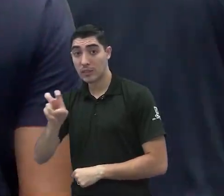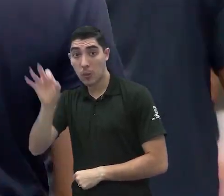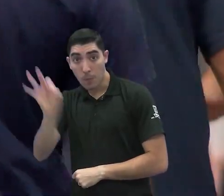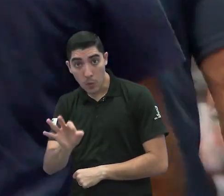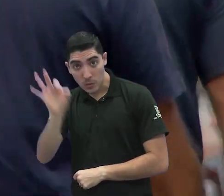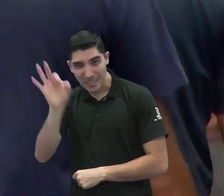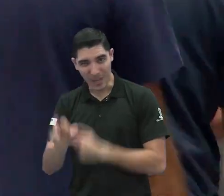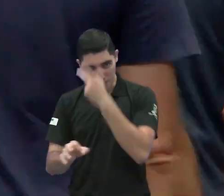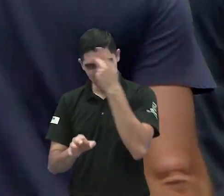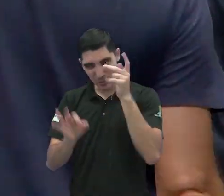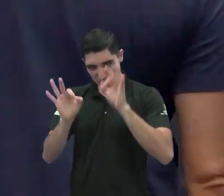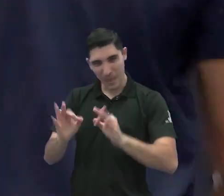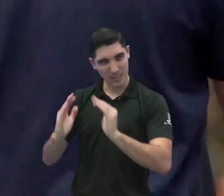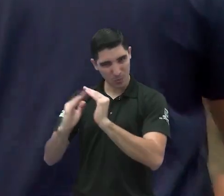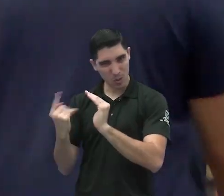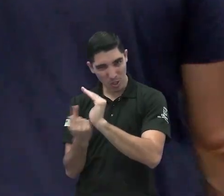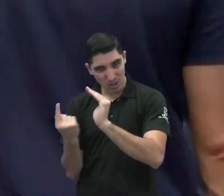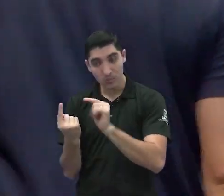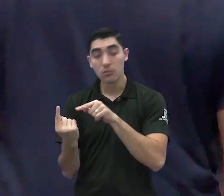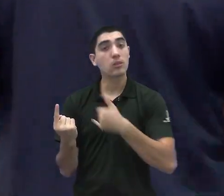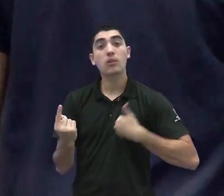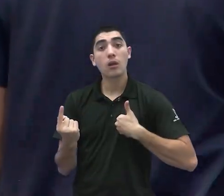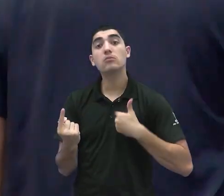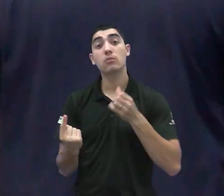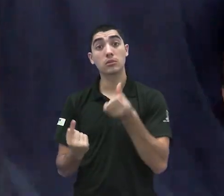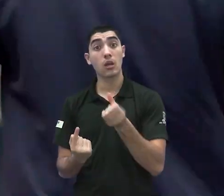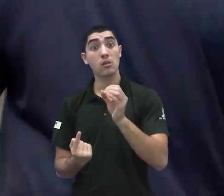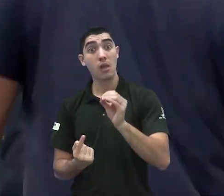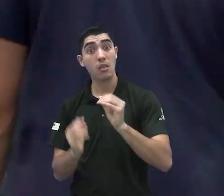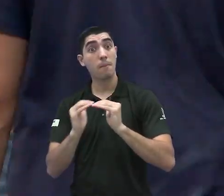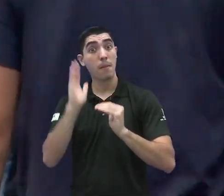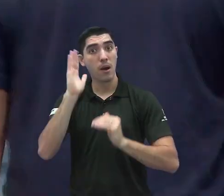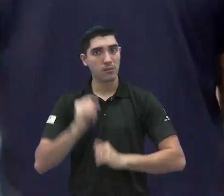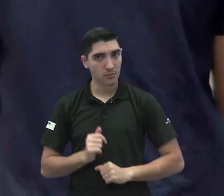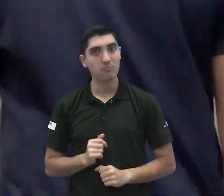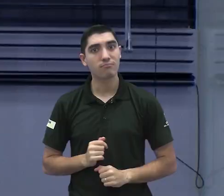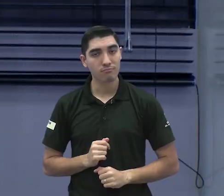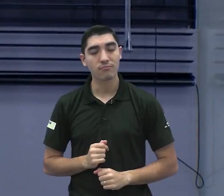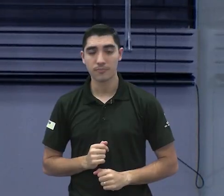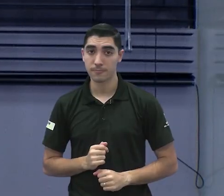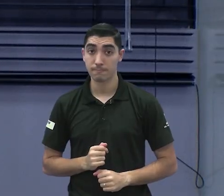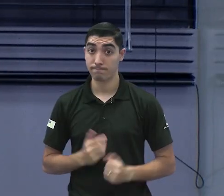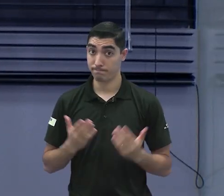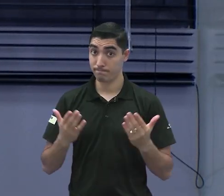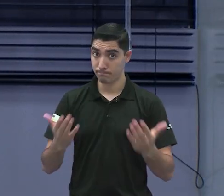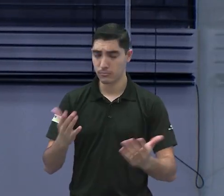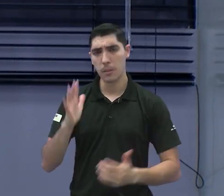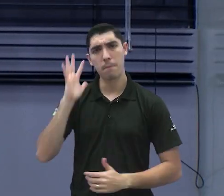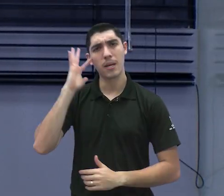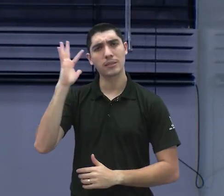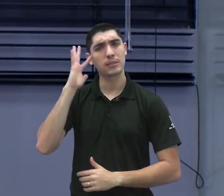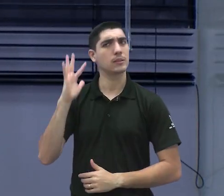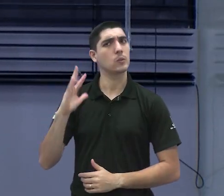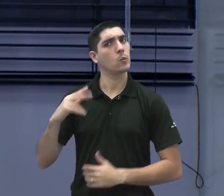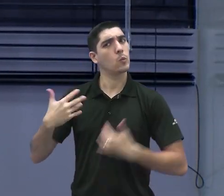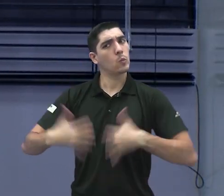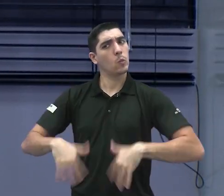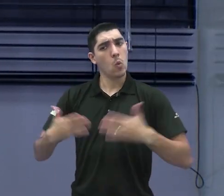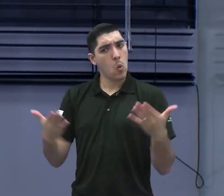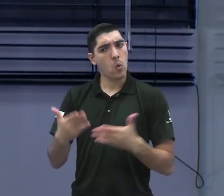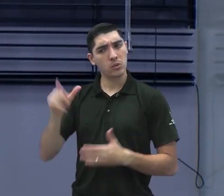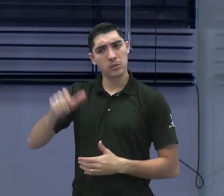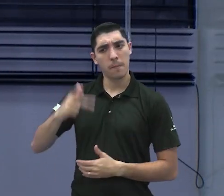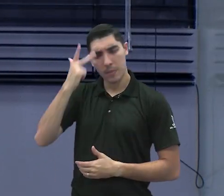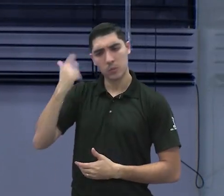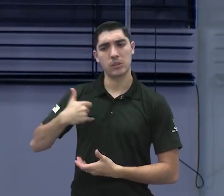40,5% das pessoas que viviam sozinhas tinham 60 anos ou mais. E é legal a gente pensar, né? O que significa hoje, né,